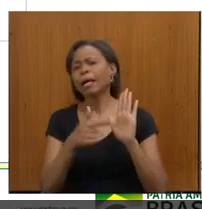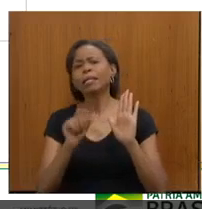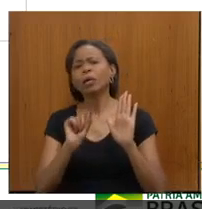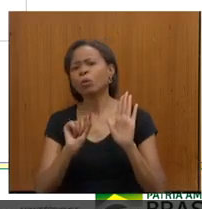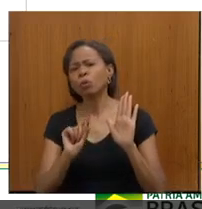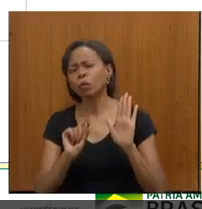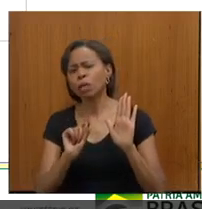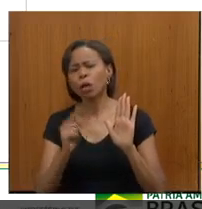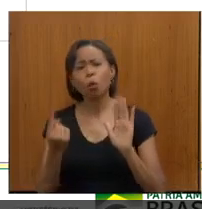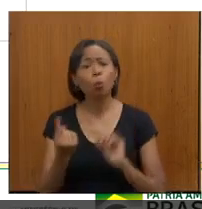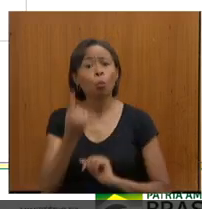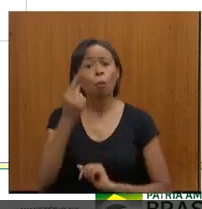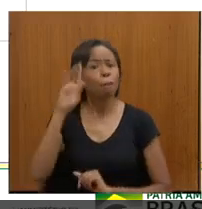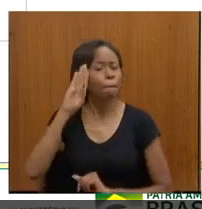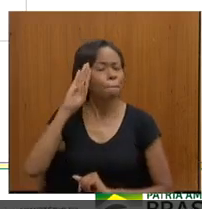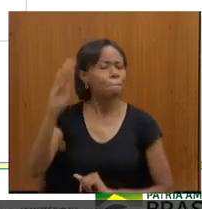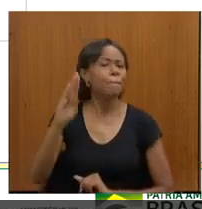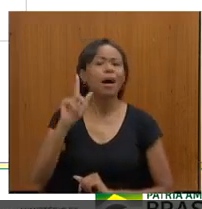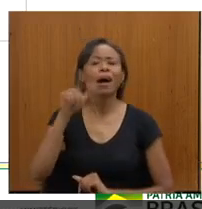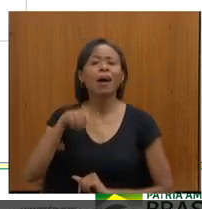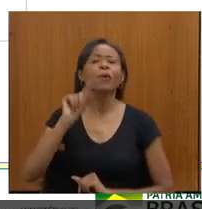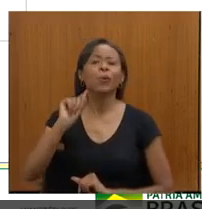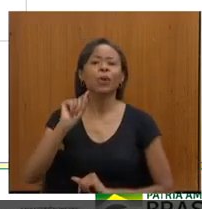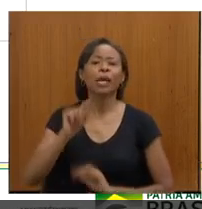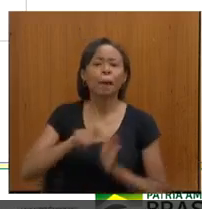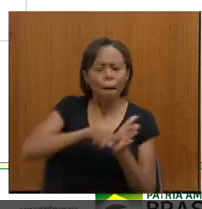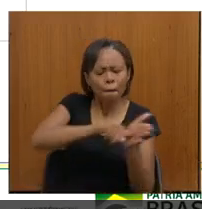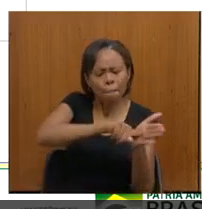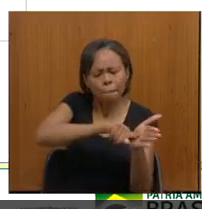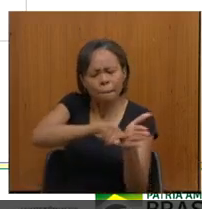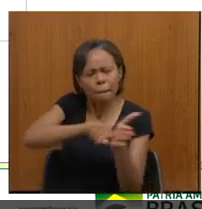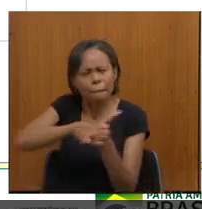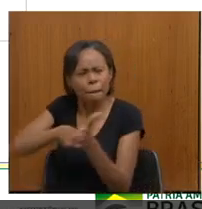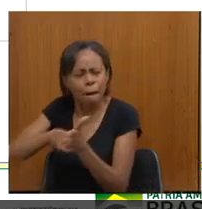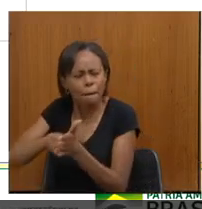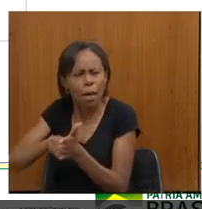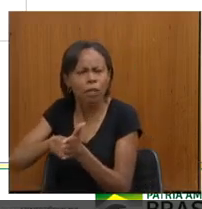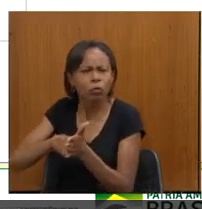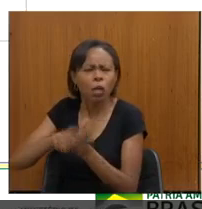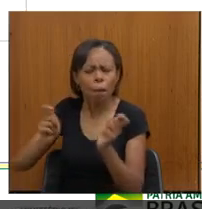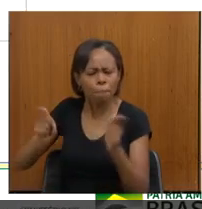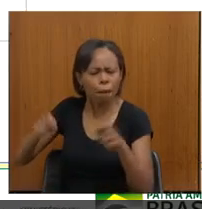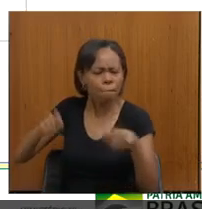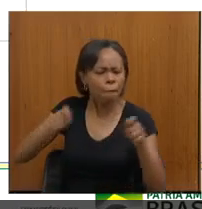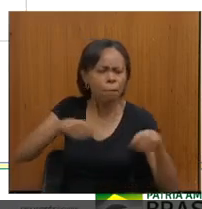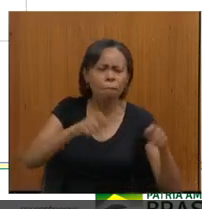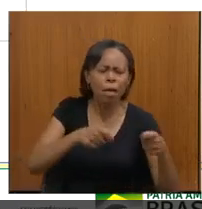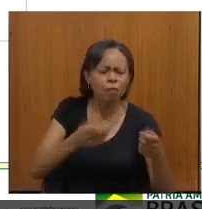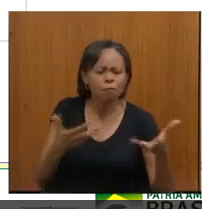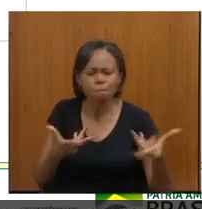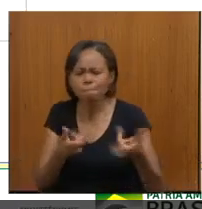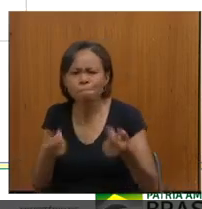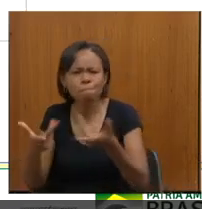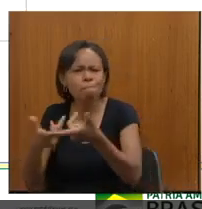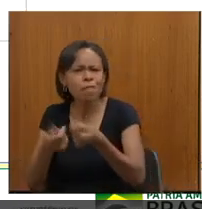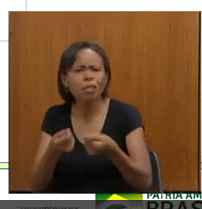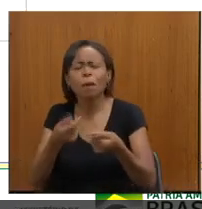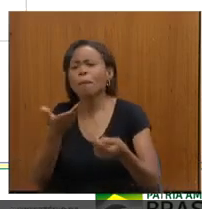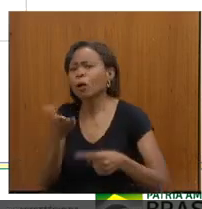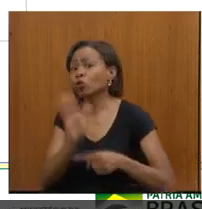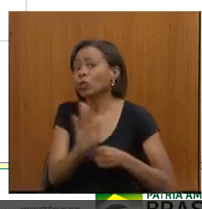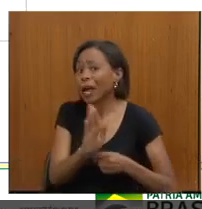como um dos elementos principais mapeamento das competências é e para que a gente coloca o país